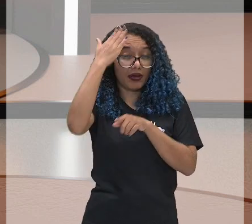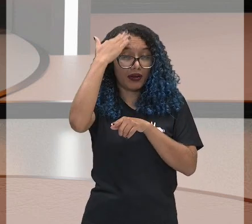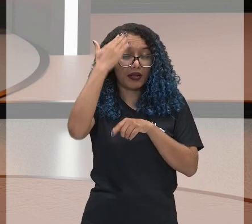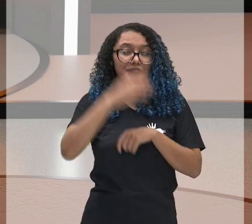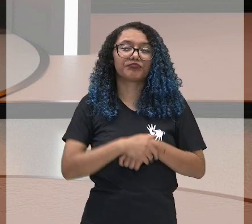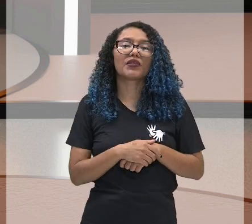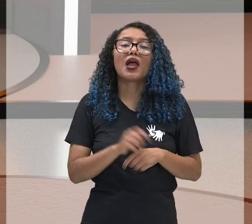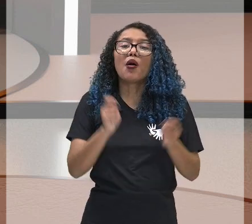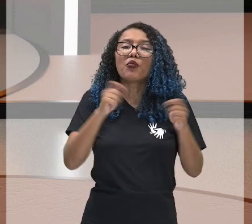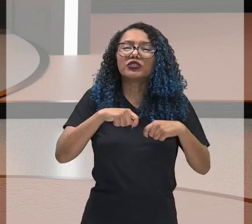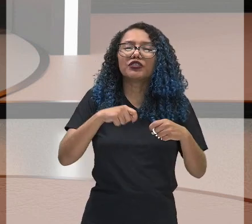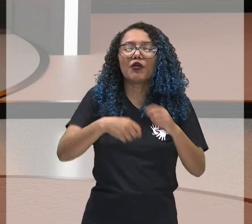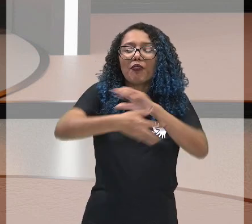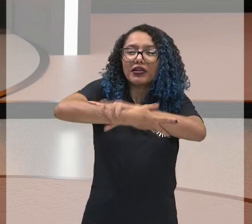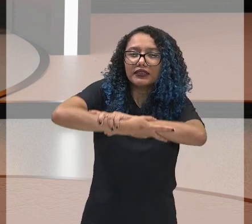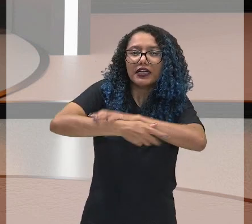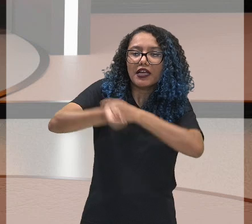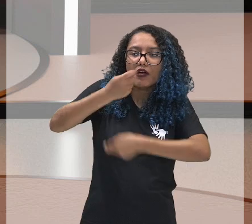comercializar com